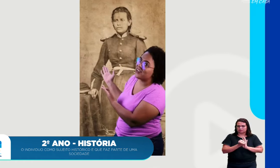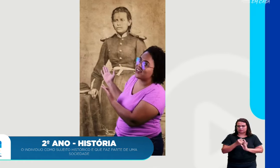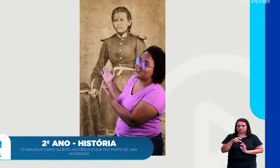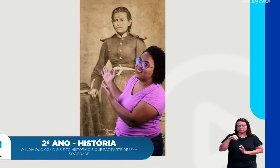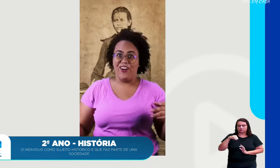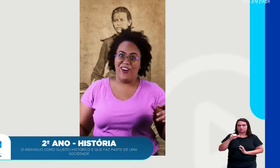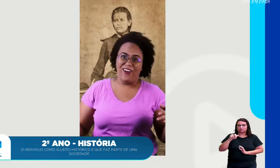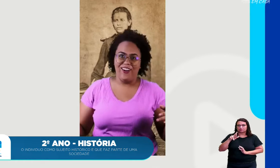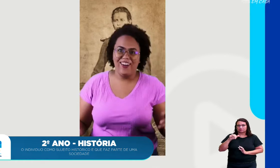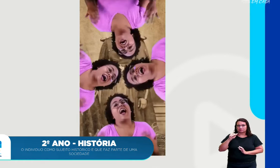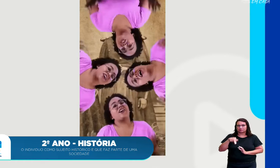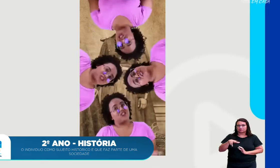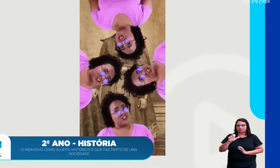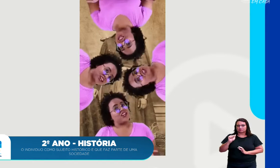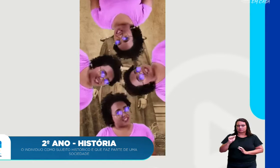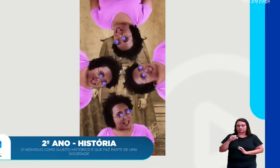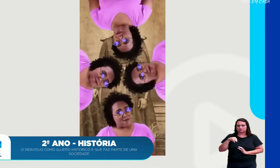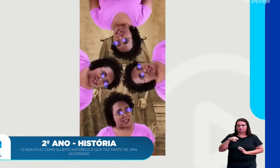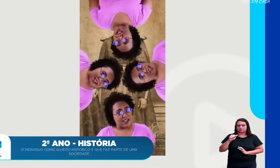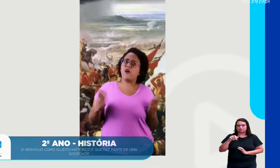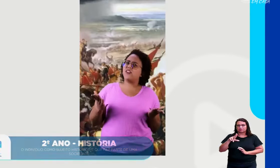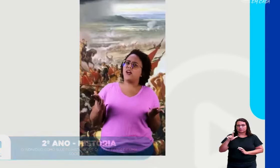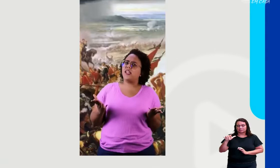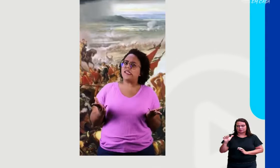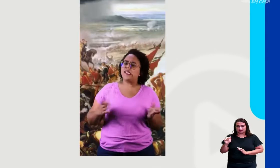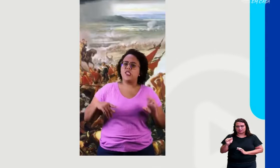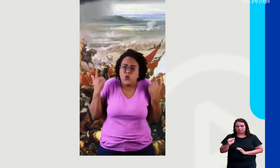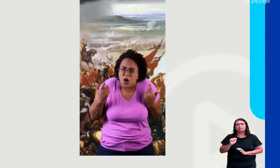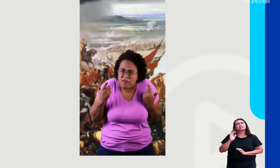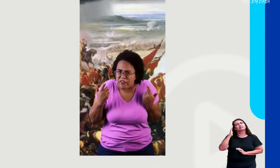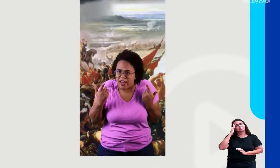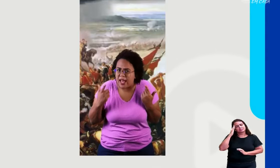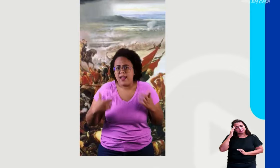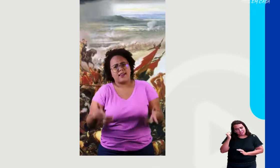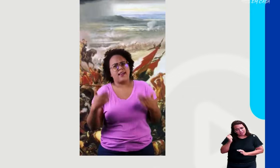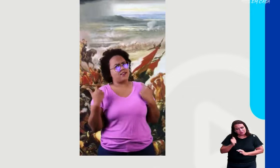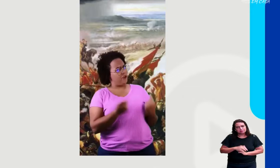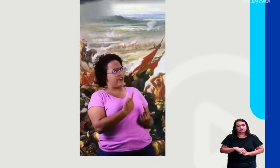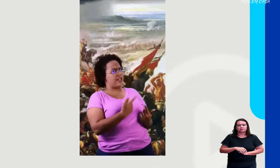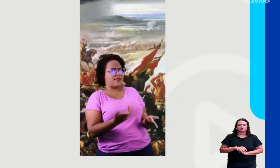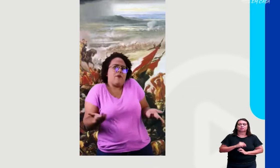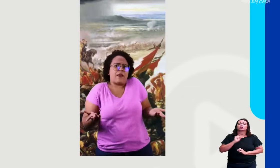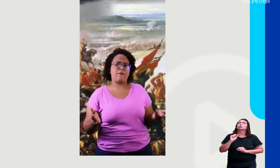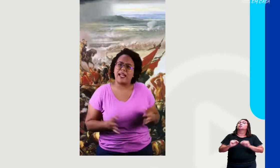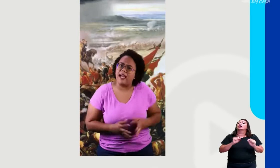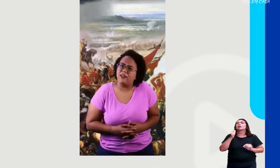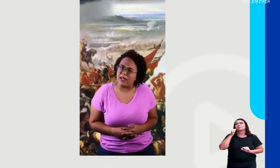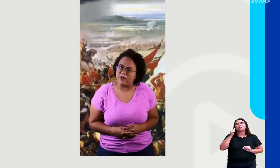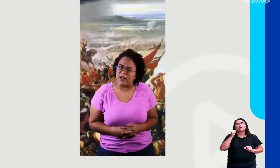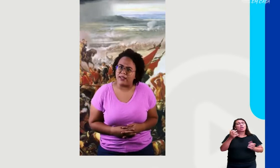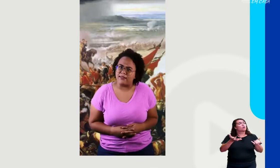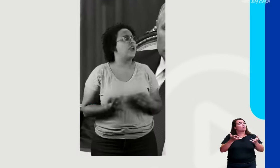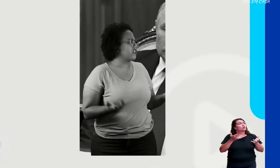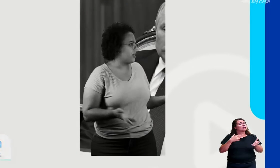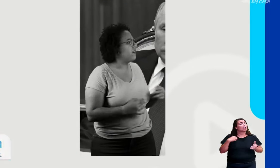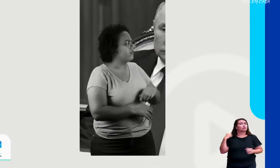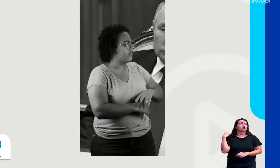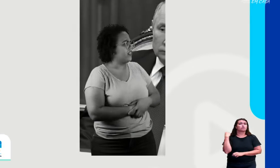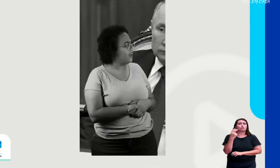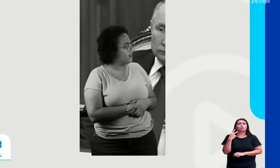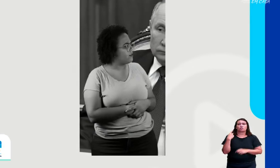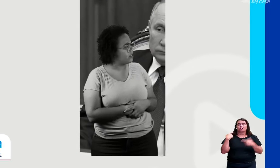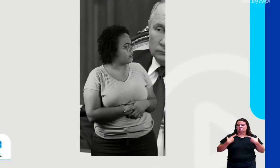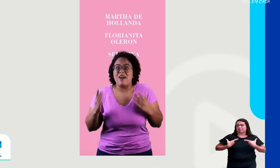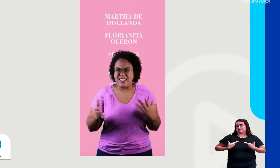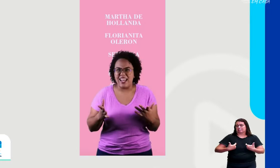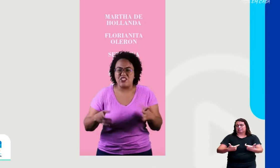Malha é um ícone. A gente já sabe. E qual vitoriense nunca ouviu falar que ela se ofereceu para ir para a Guerra do Paraguai? Eu acho que é melhor não